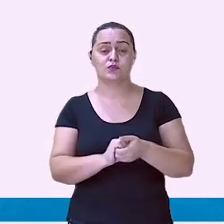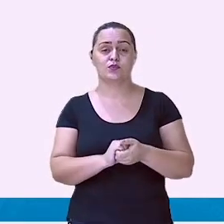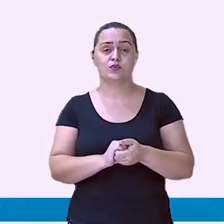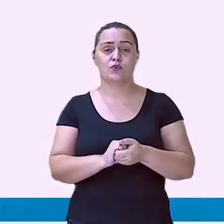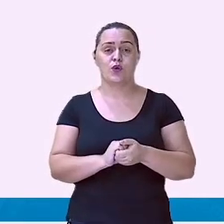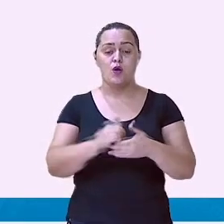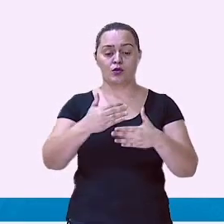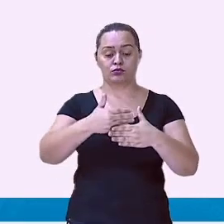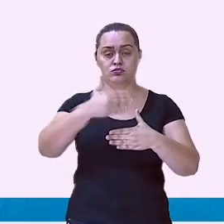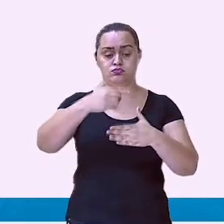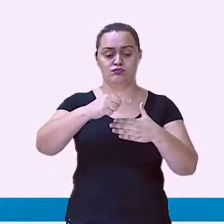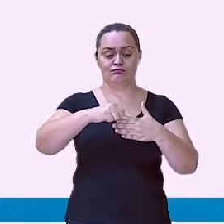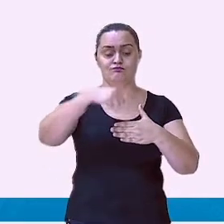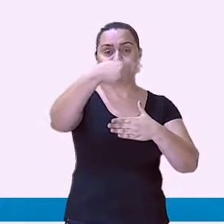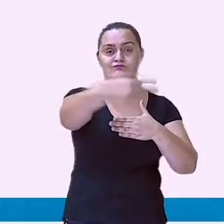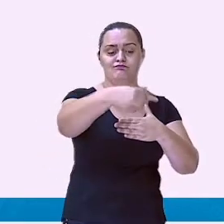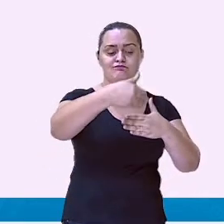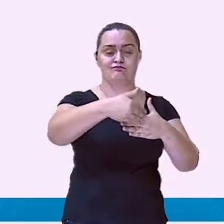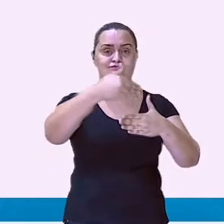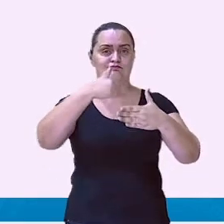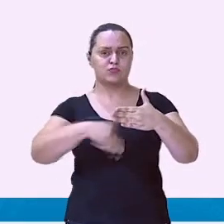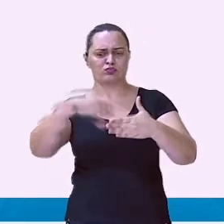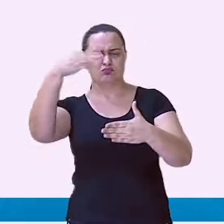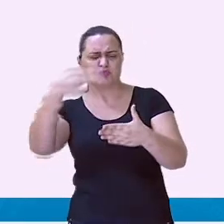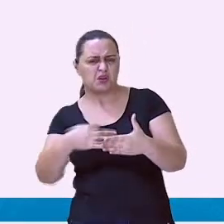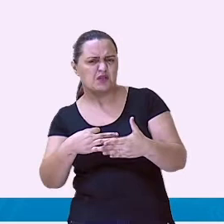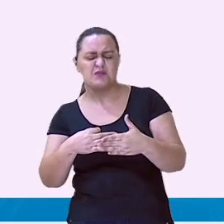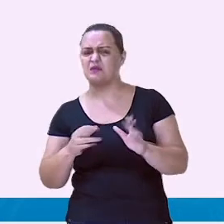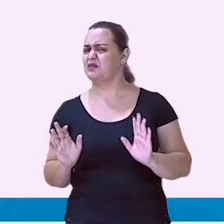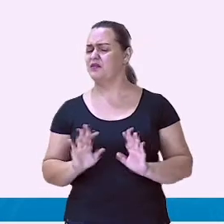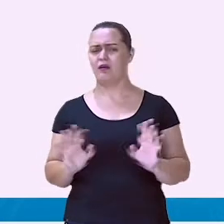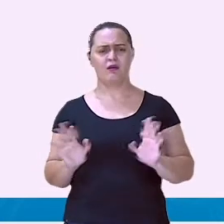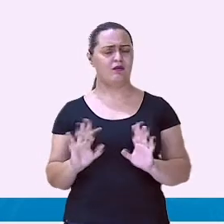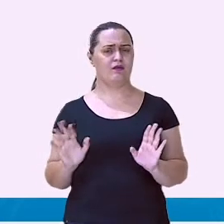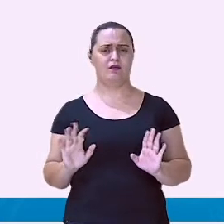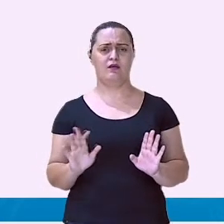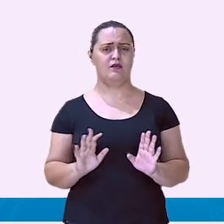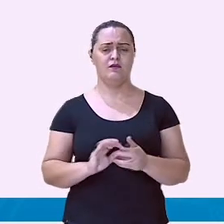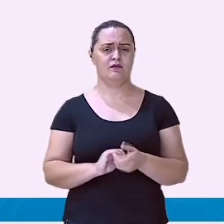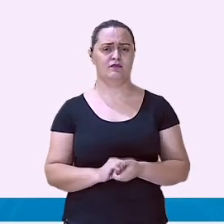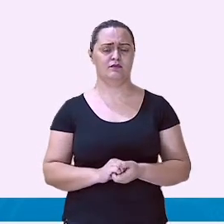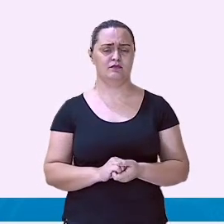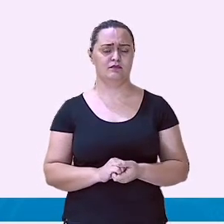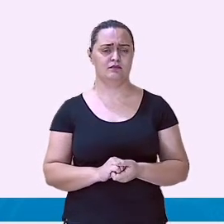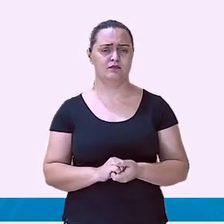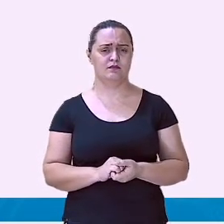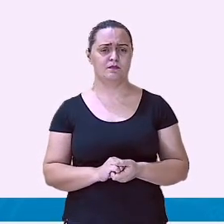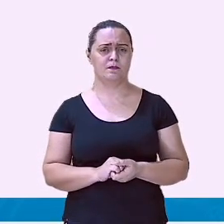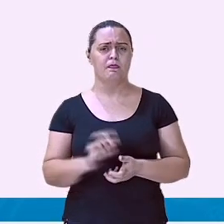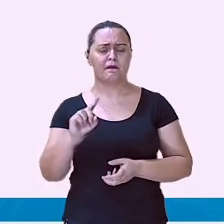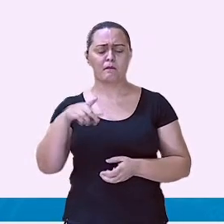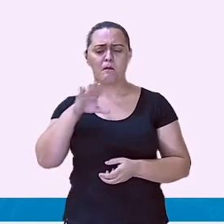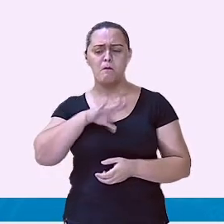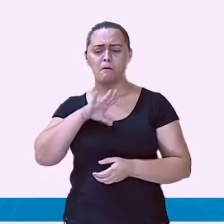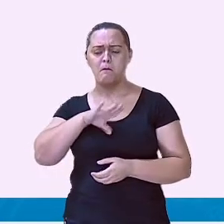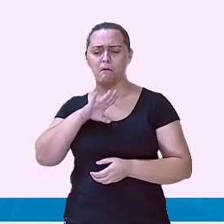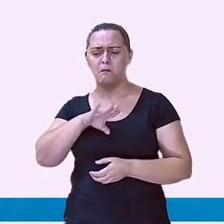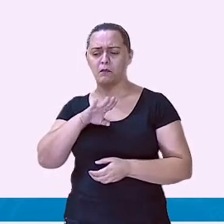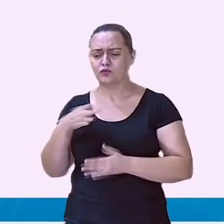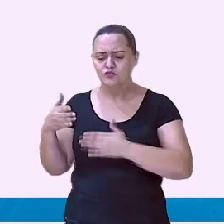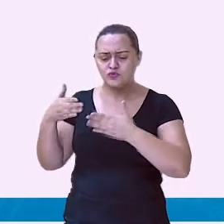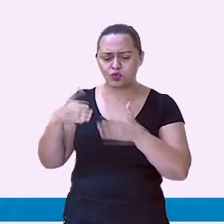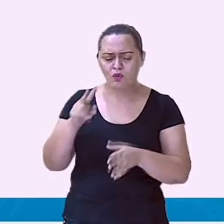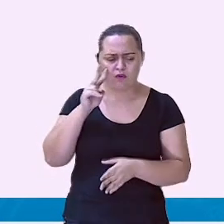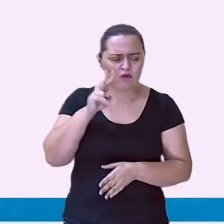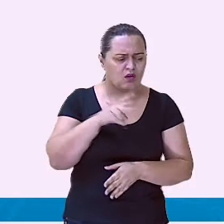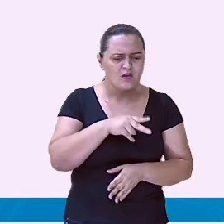assinado antes de 1500. Mas quando eles chegaram aqui, eles viram que era para adentrar,